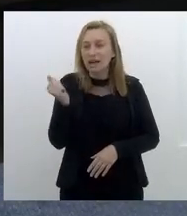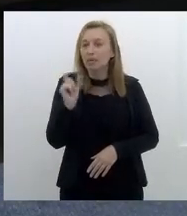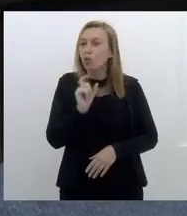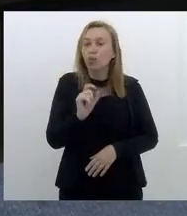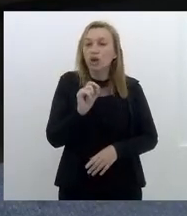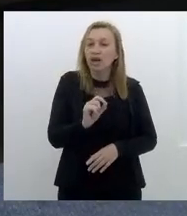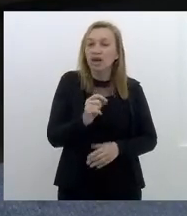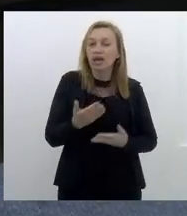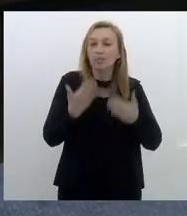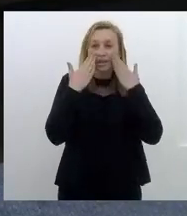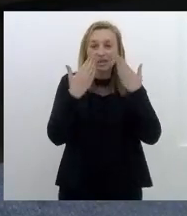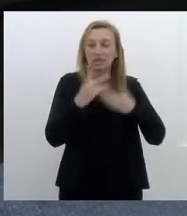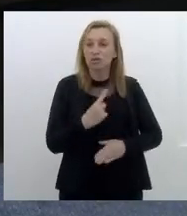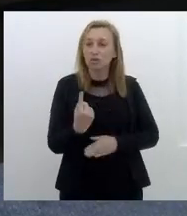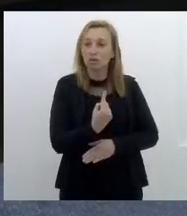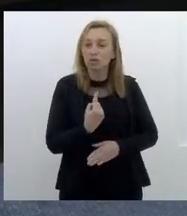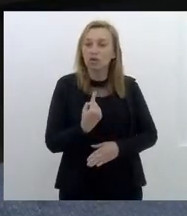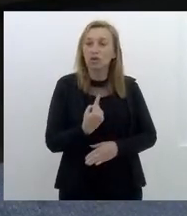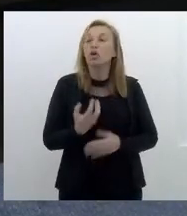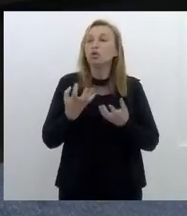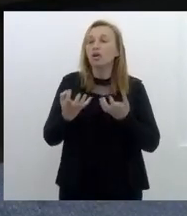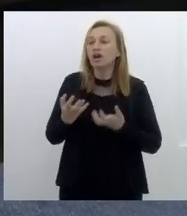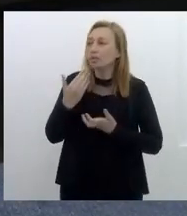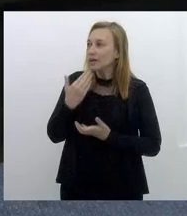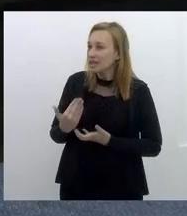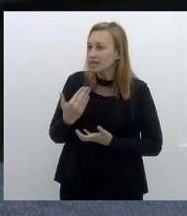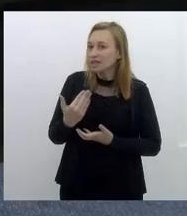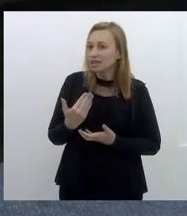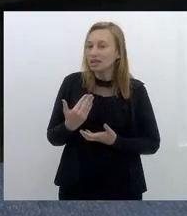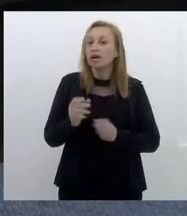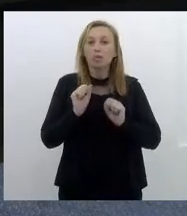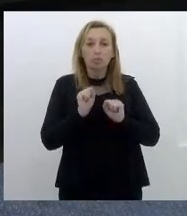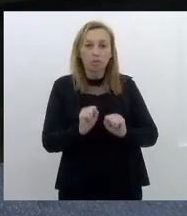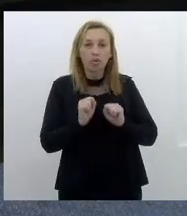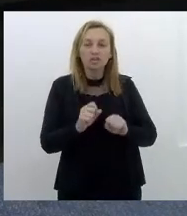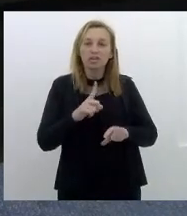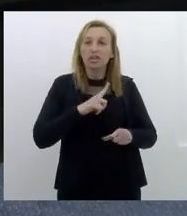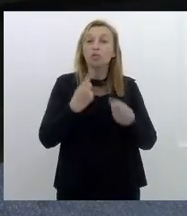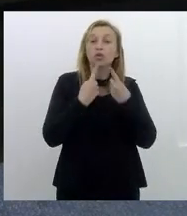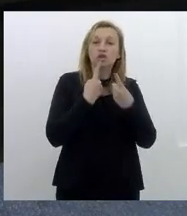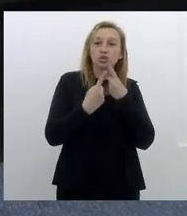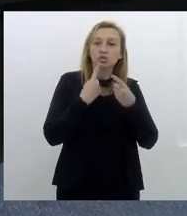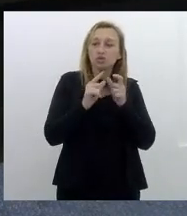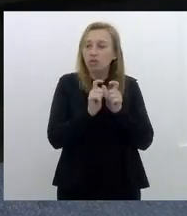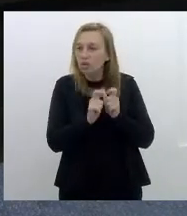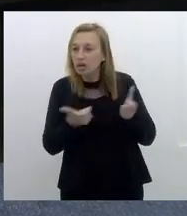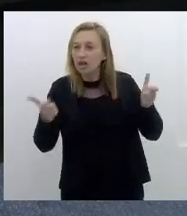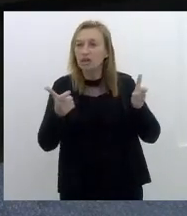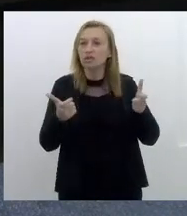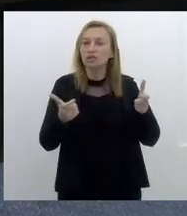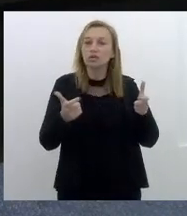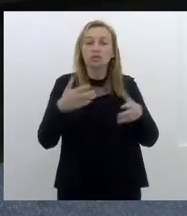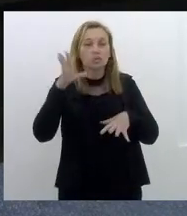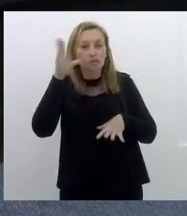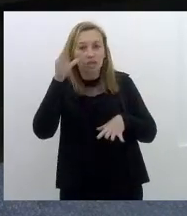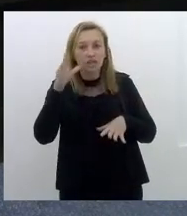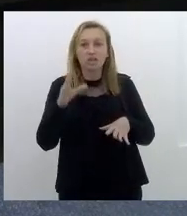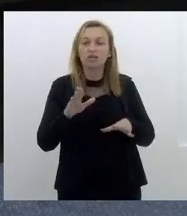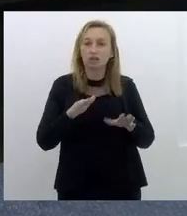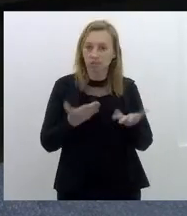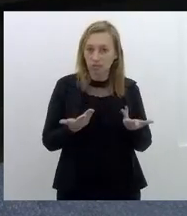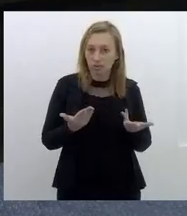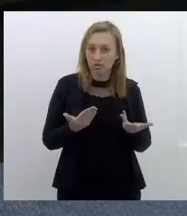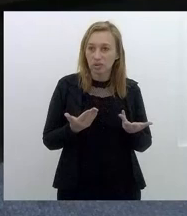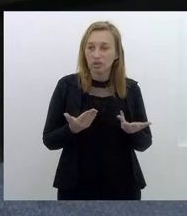o que é que ele está nos apresentando o que eu quero sugerir é que possa ver uma discussão maior com os interessados os